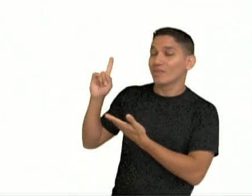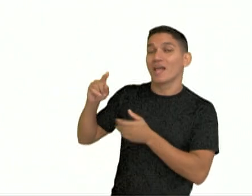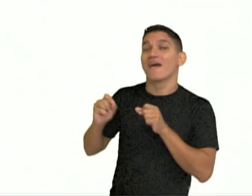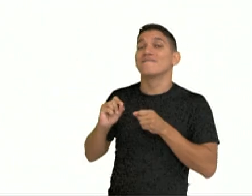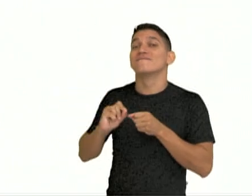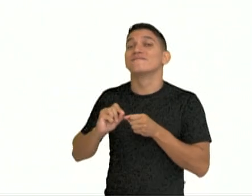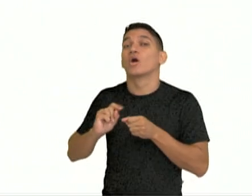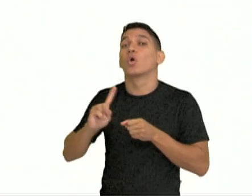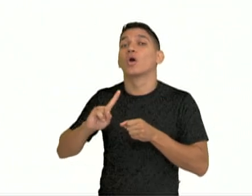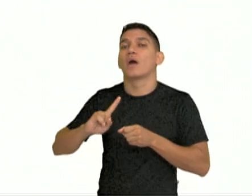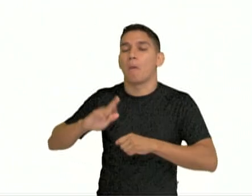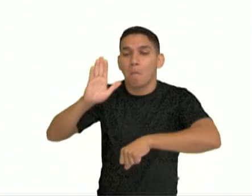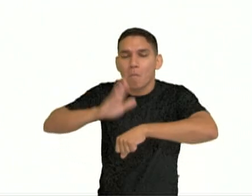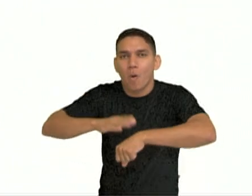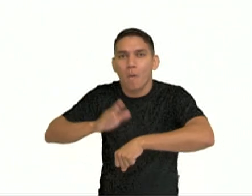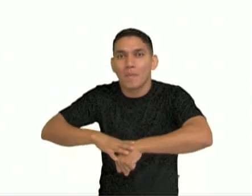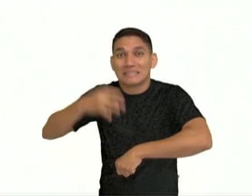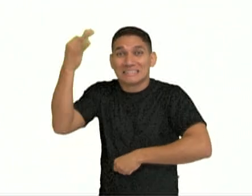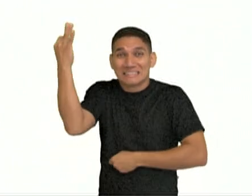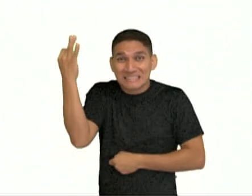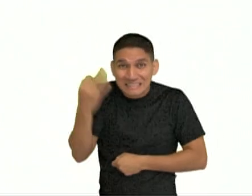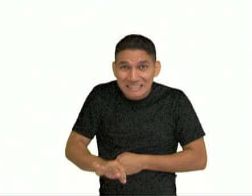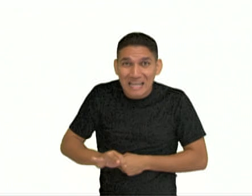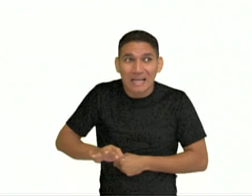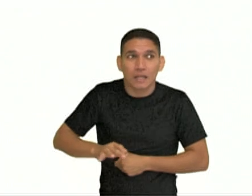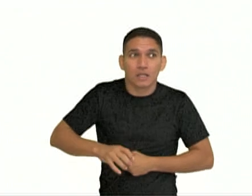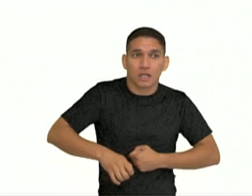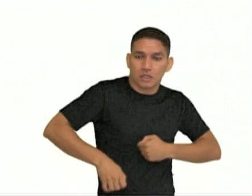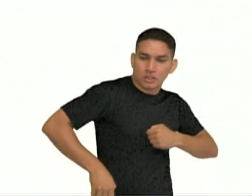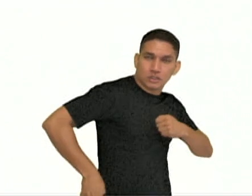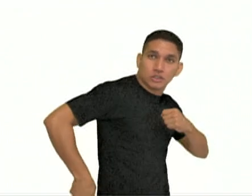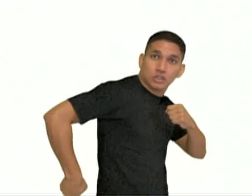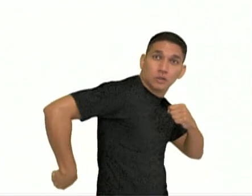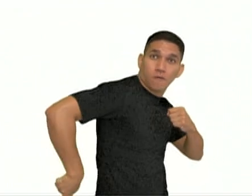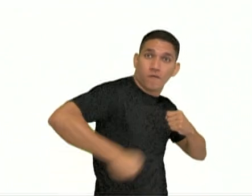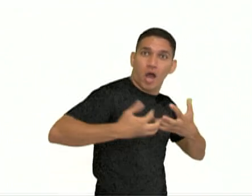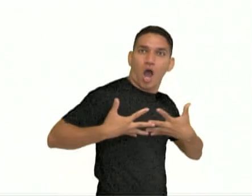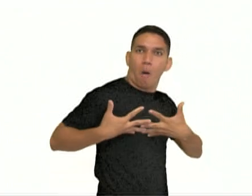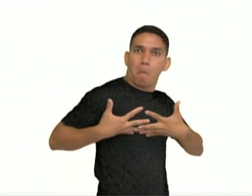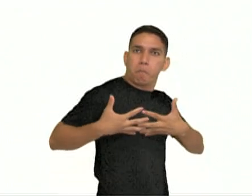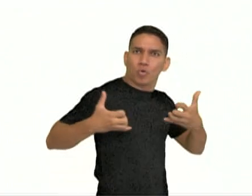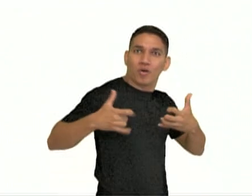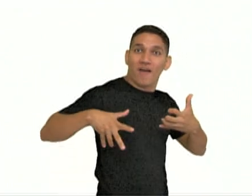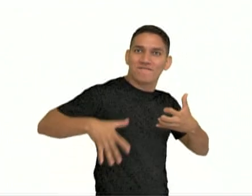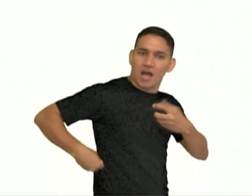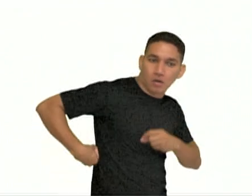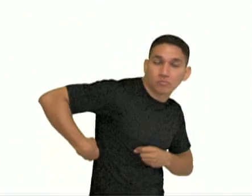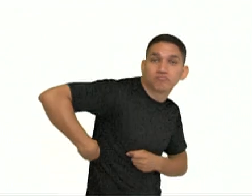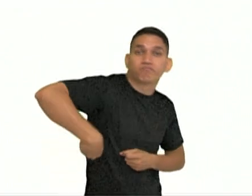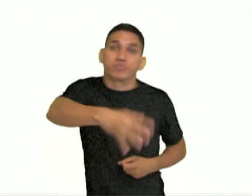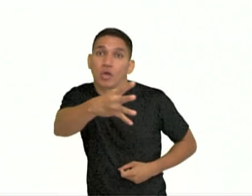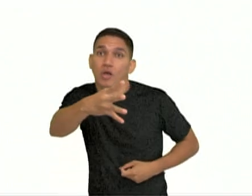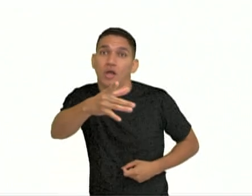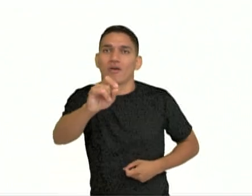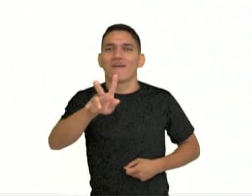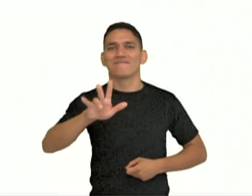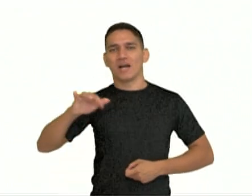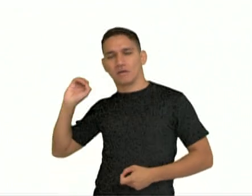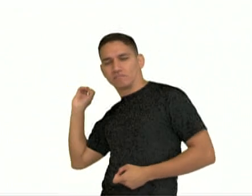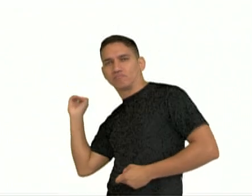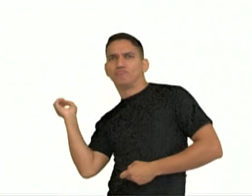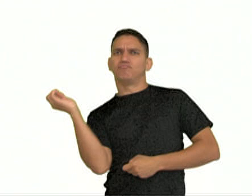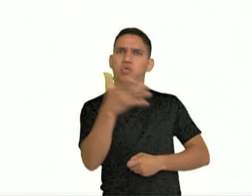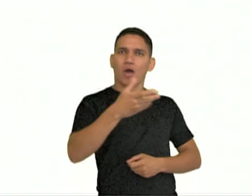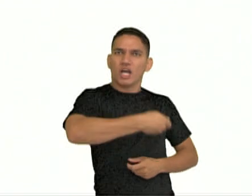no momento exato em que a musculatura dele está totalmente tensionada e que ele vai arremessar o disco.